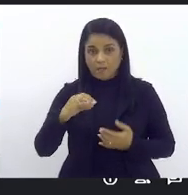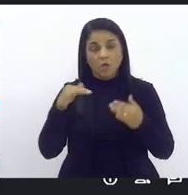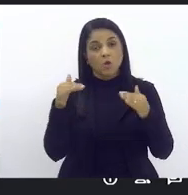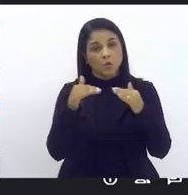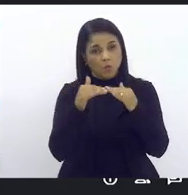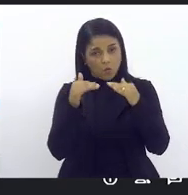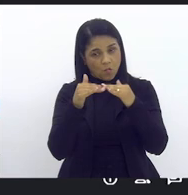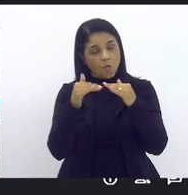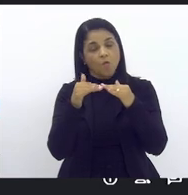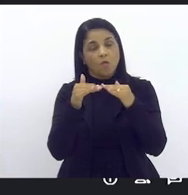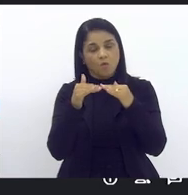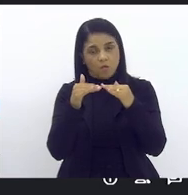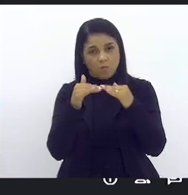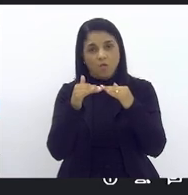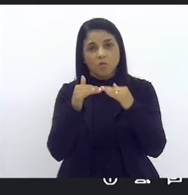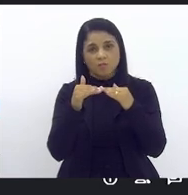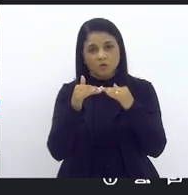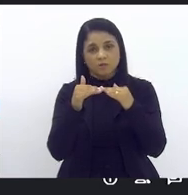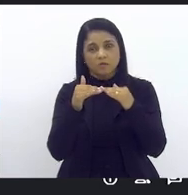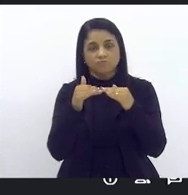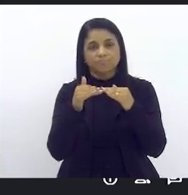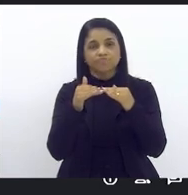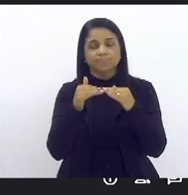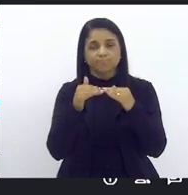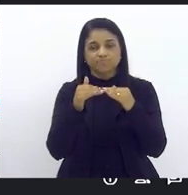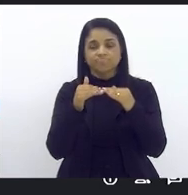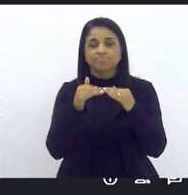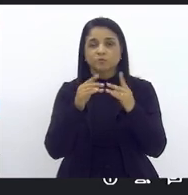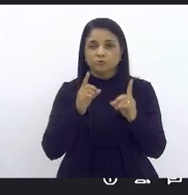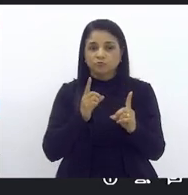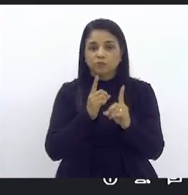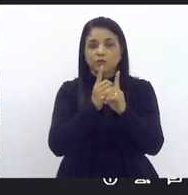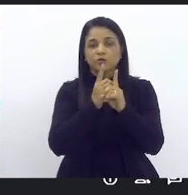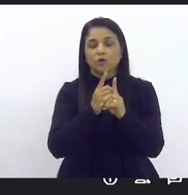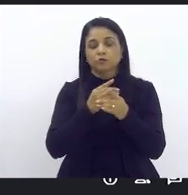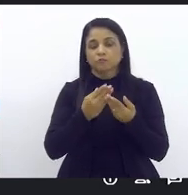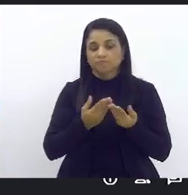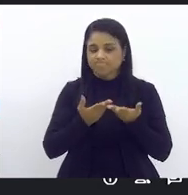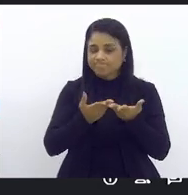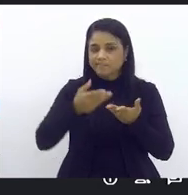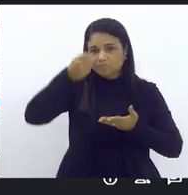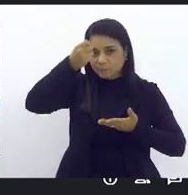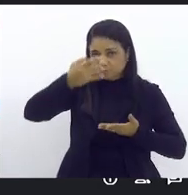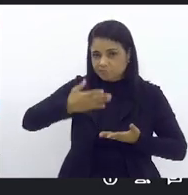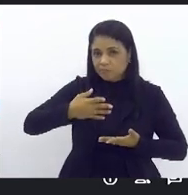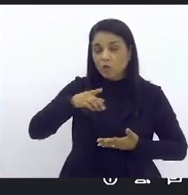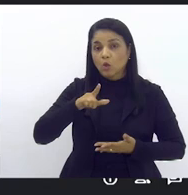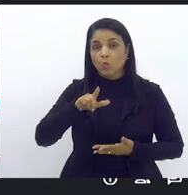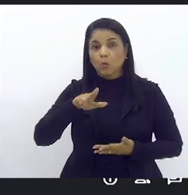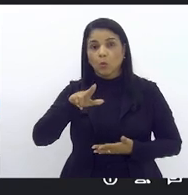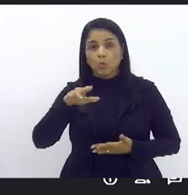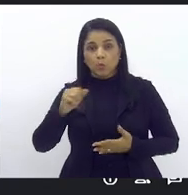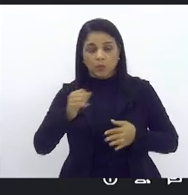concorda com o diagnóstico colocado pelo Lucas, né, do ponto de vista